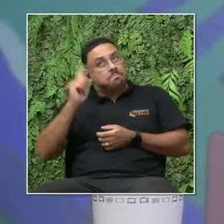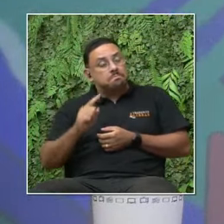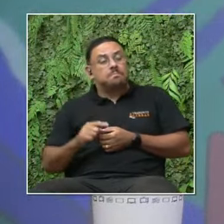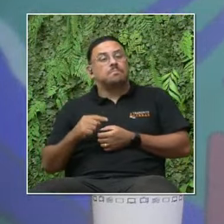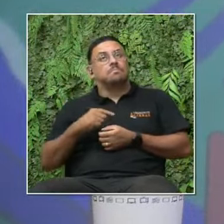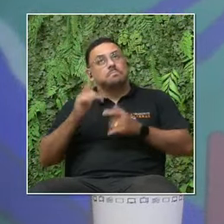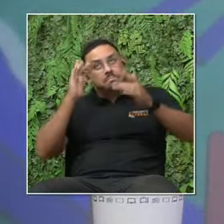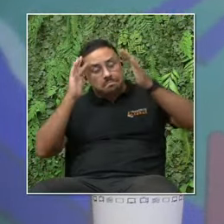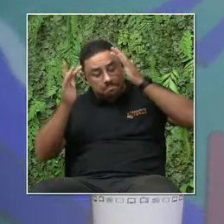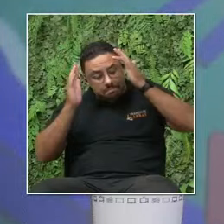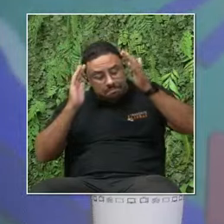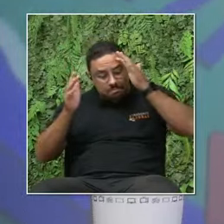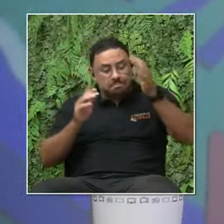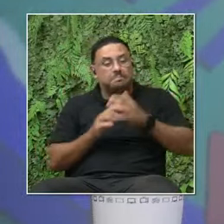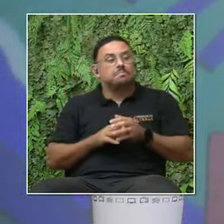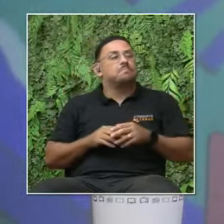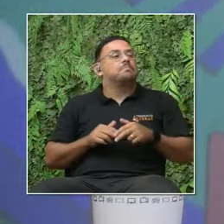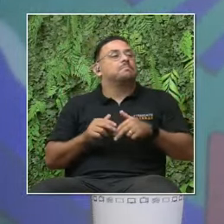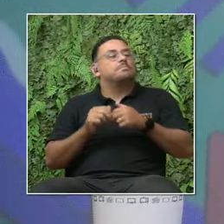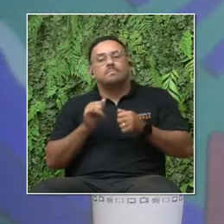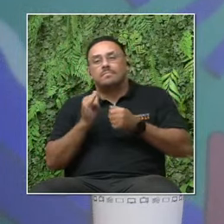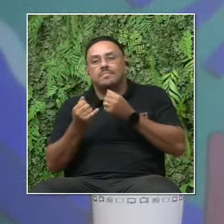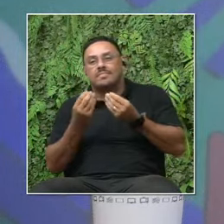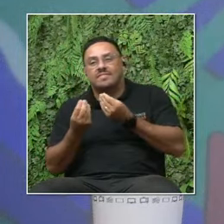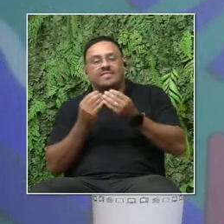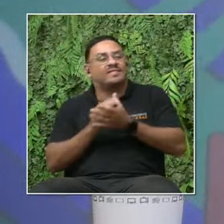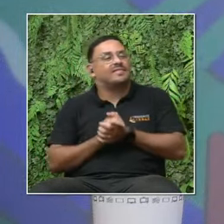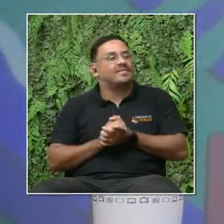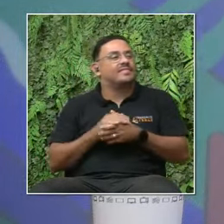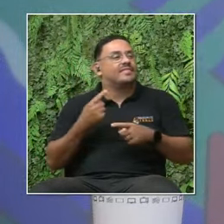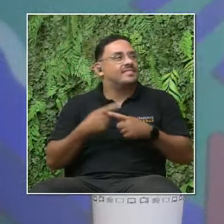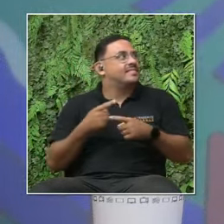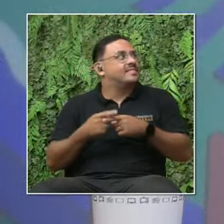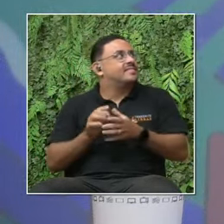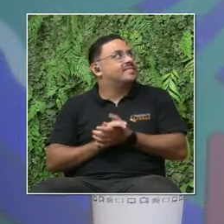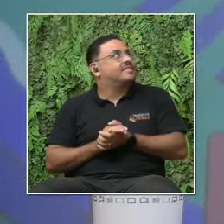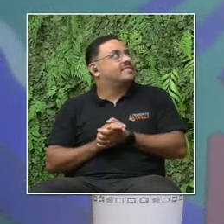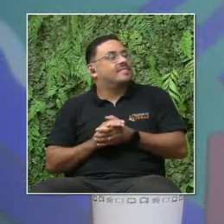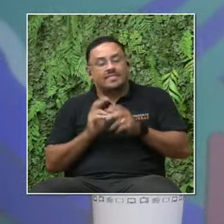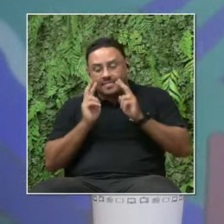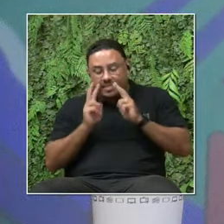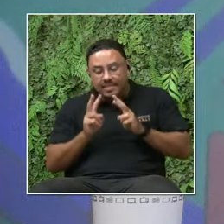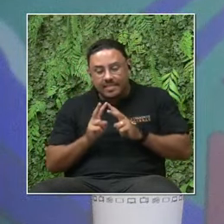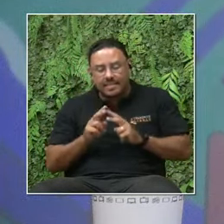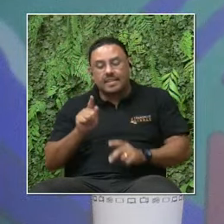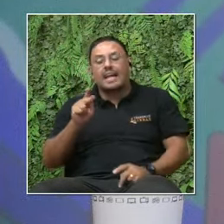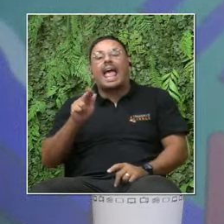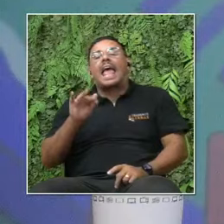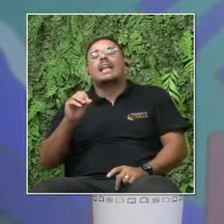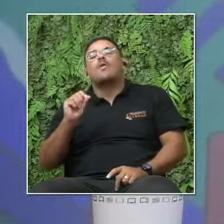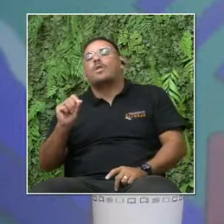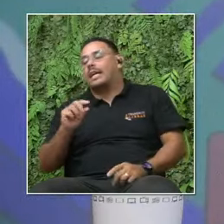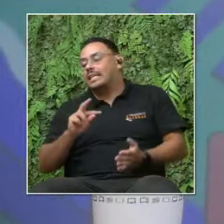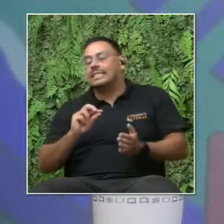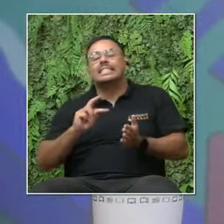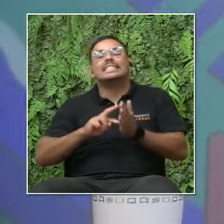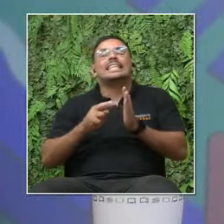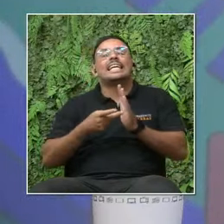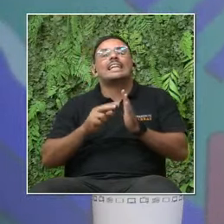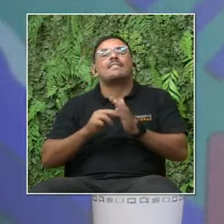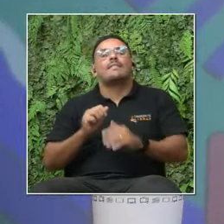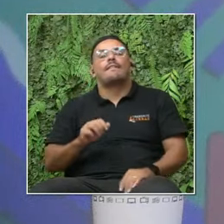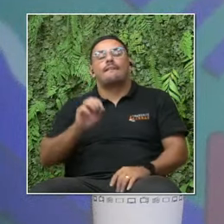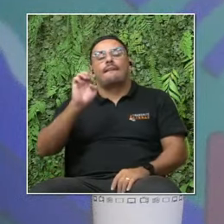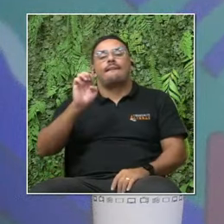eu tive uma ilusão de áudio é possível ter uma ilusão de áudio Guil que significa a expressão